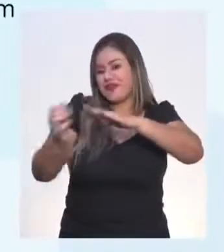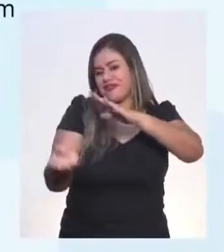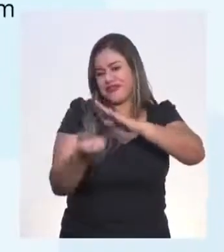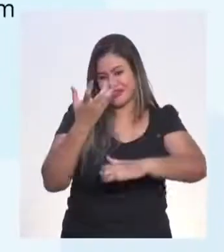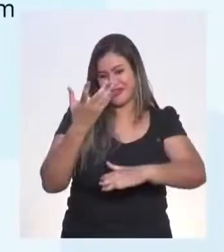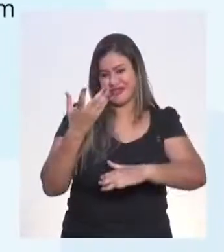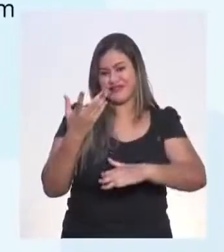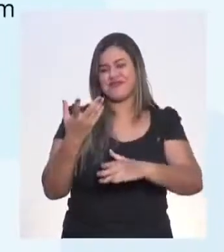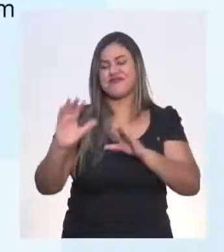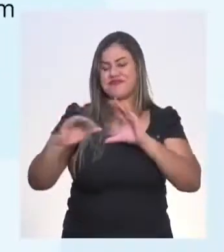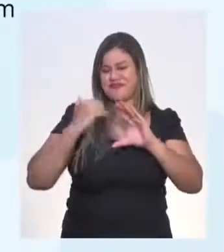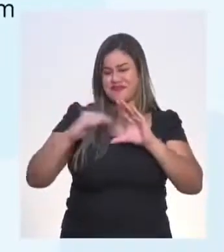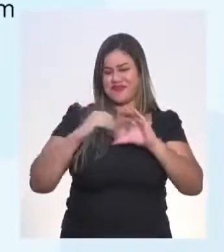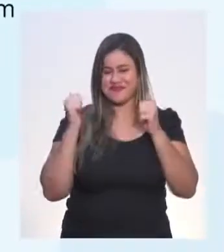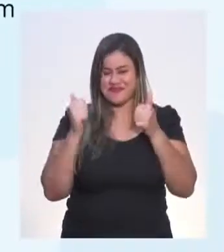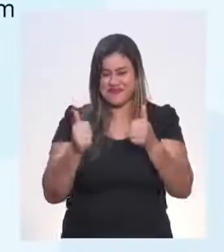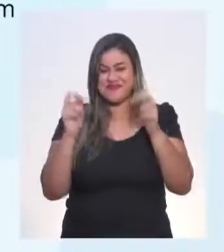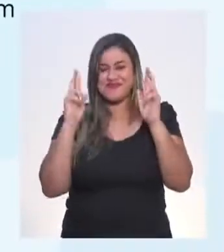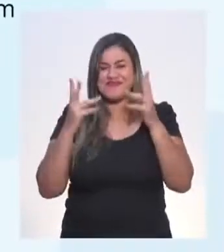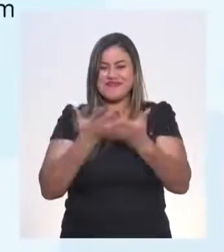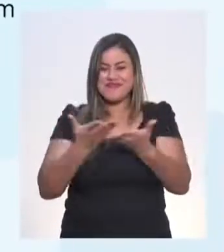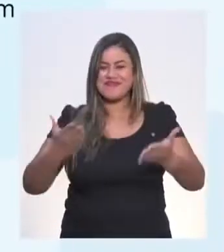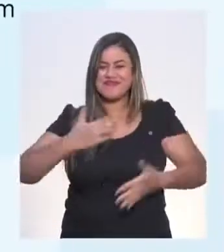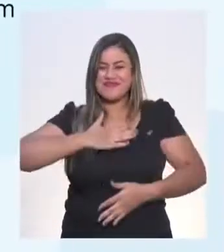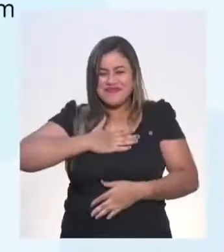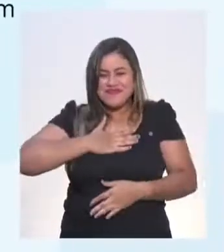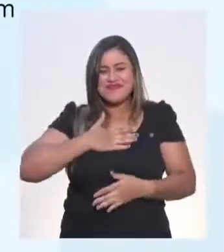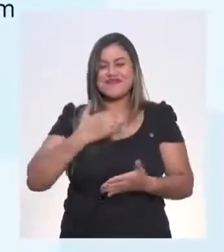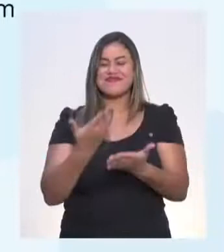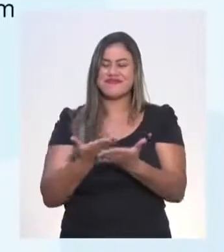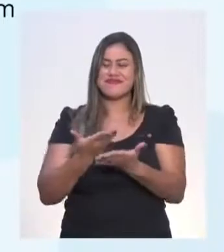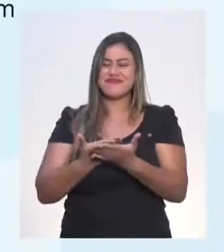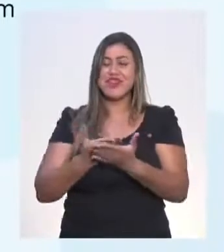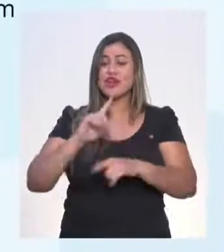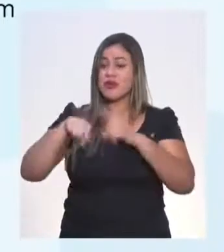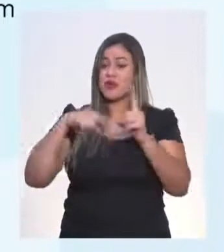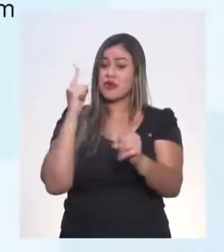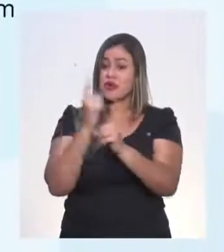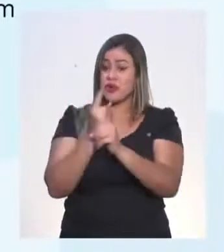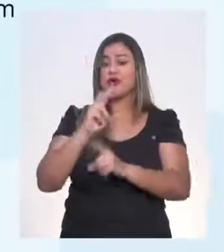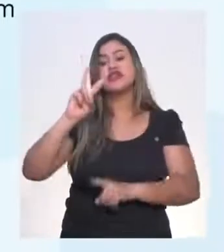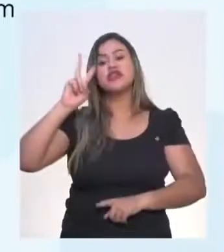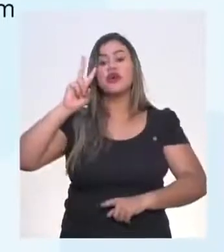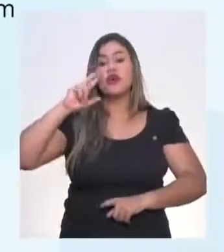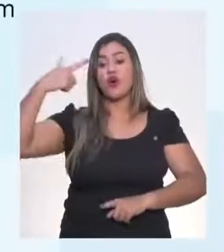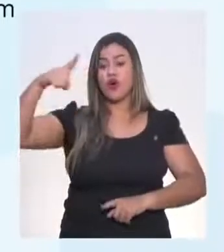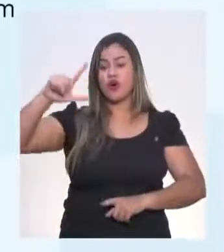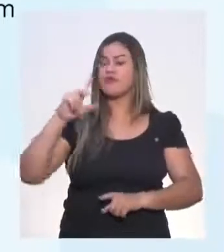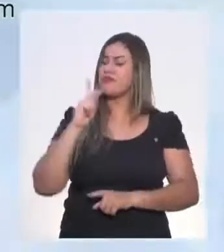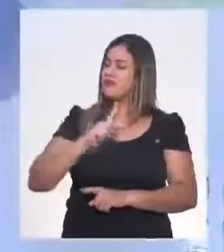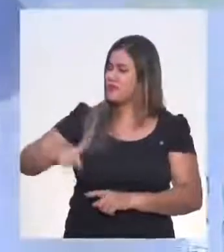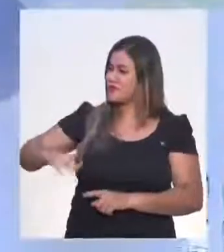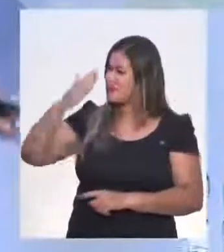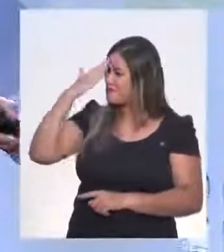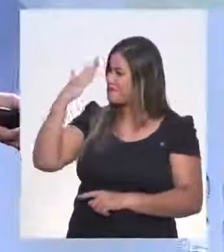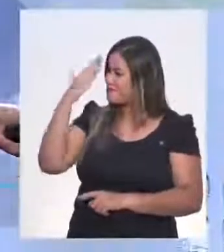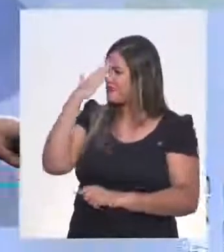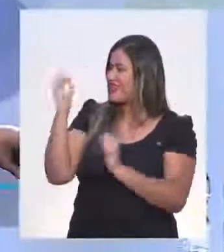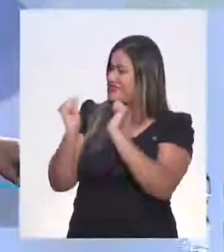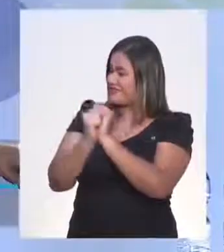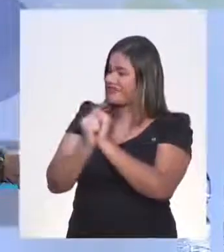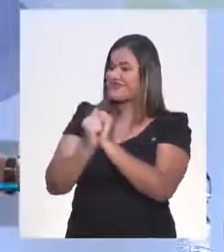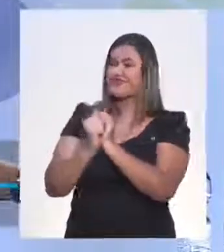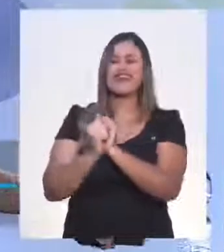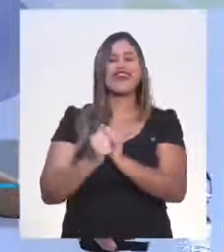criar improvisos e mandar aqui para gente espero que vocês tenham gostado da aula a gente se vê na semana que vem Professor Anderson mais uma vez